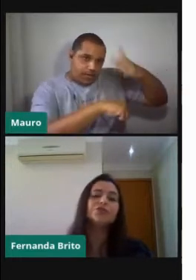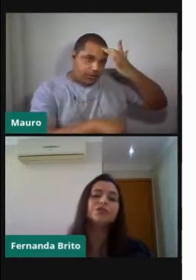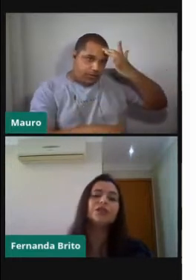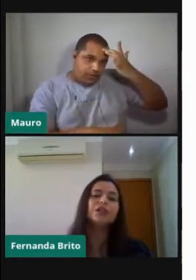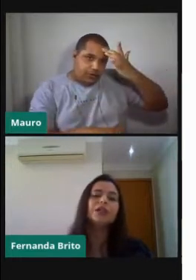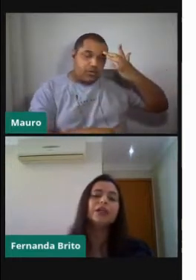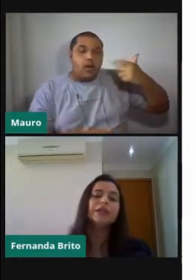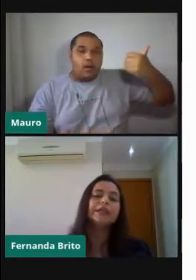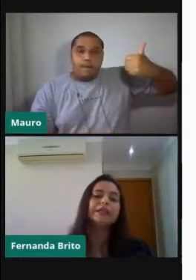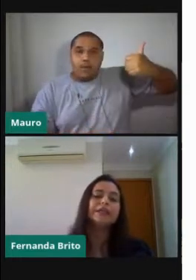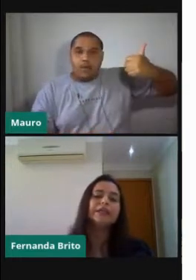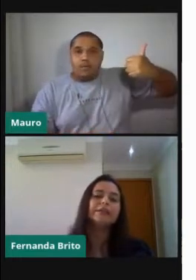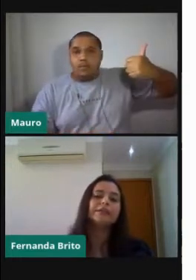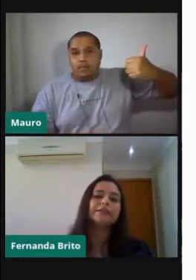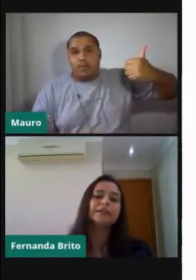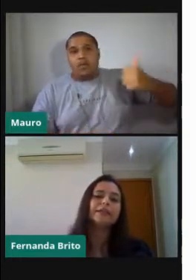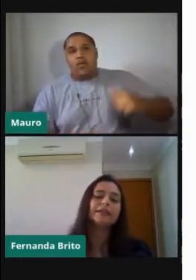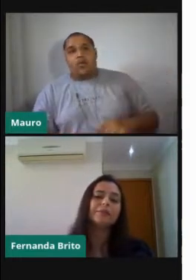mortes hoje,